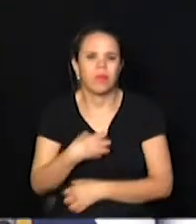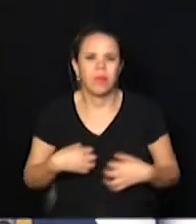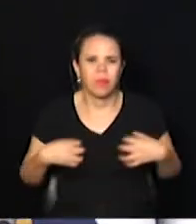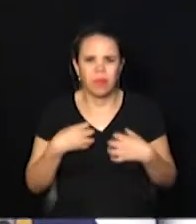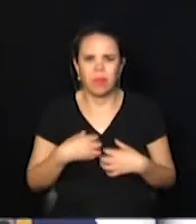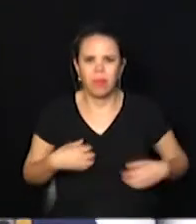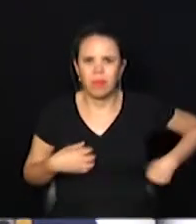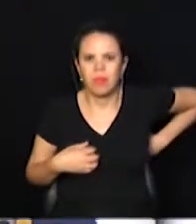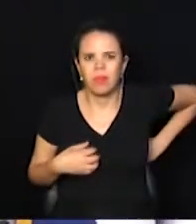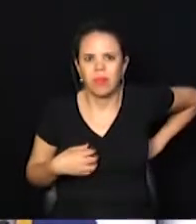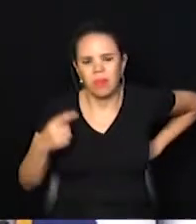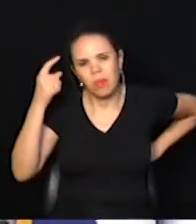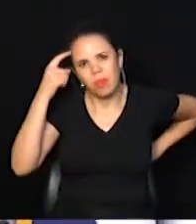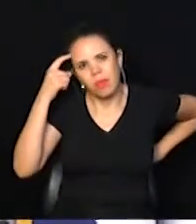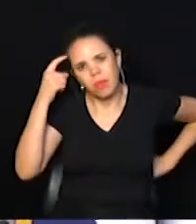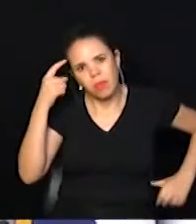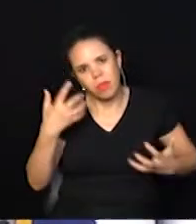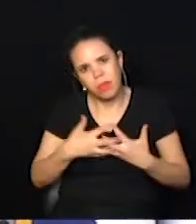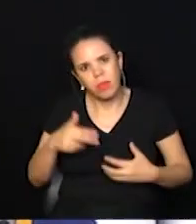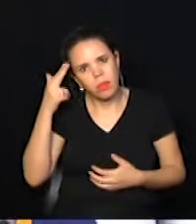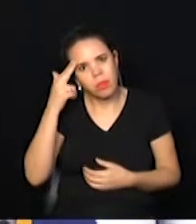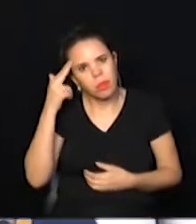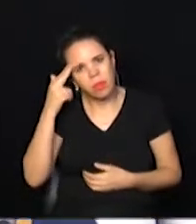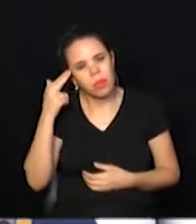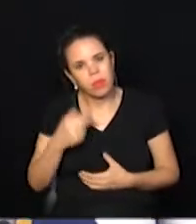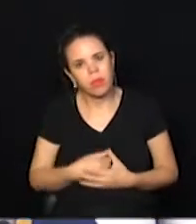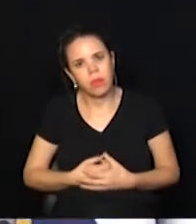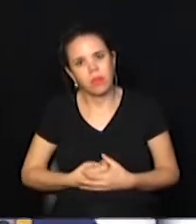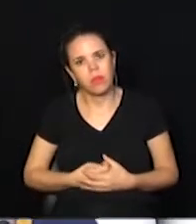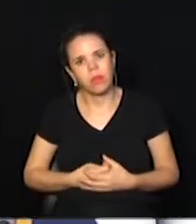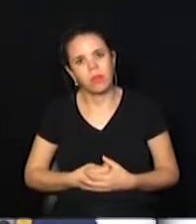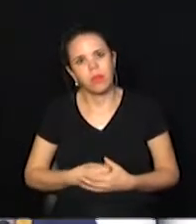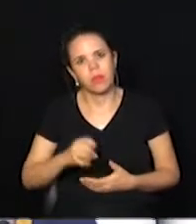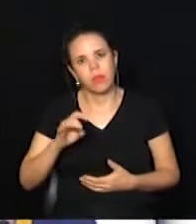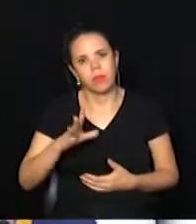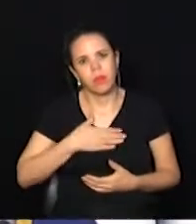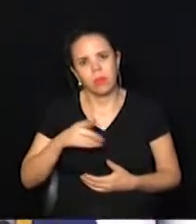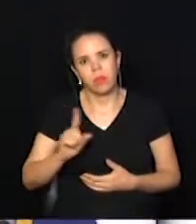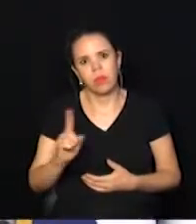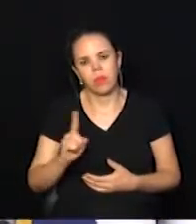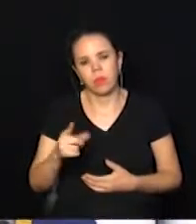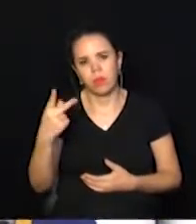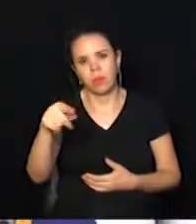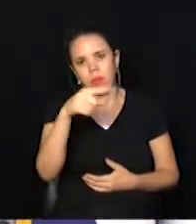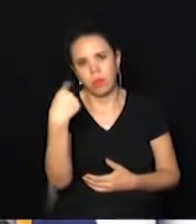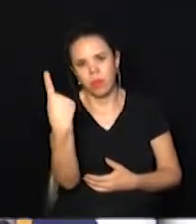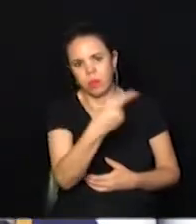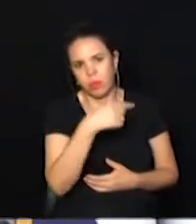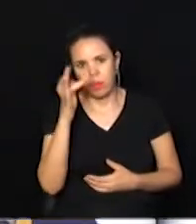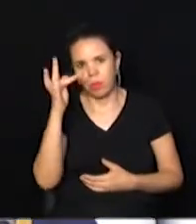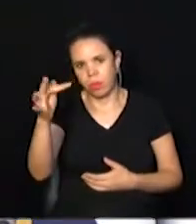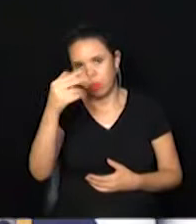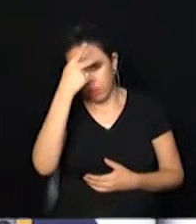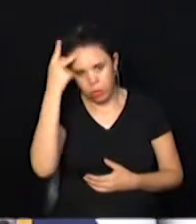ideias. E tenho sonhos. Não só o meu, o seu e o nosso e das futuras